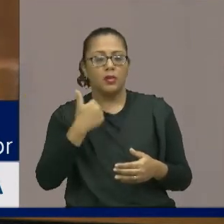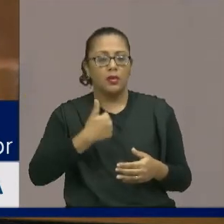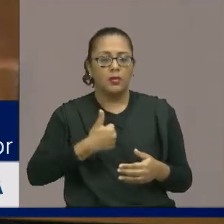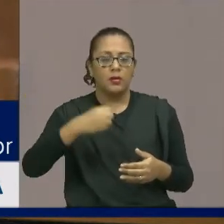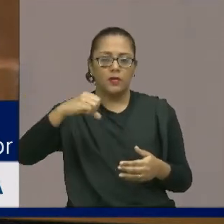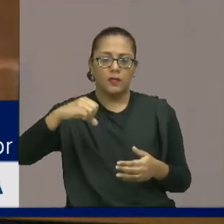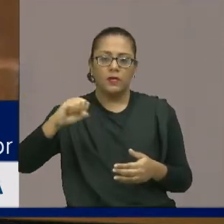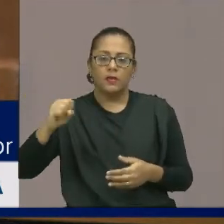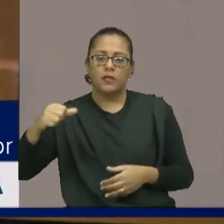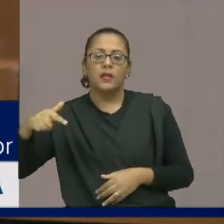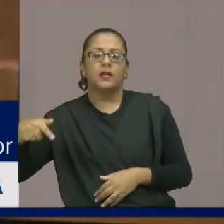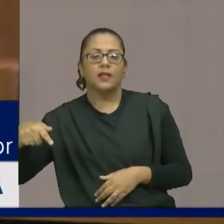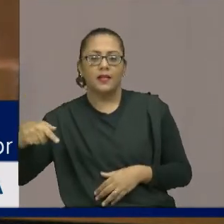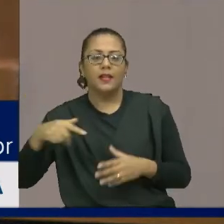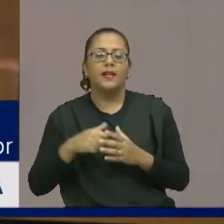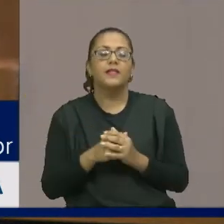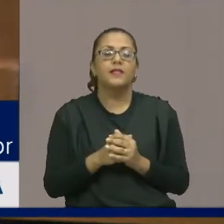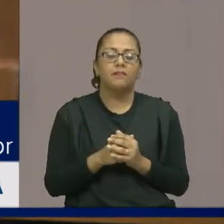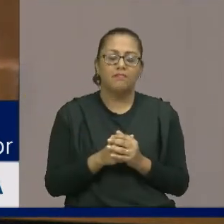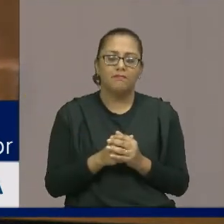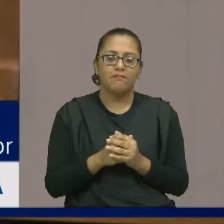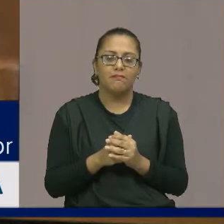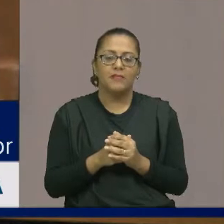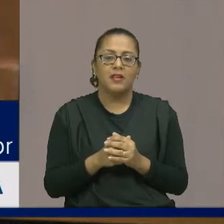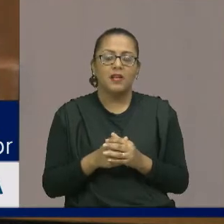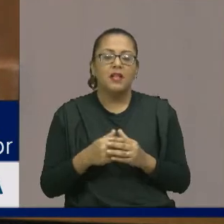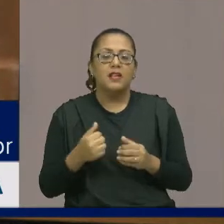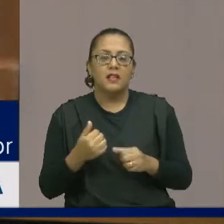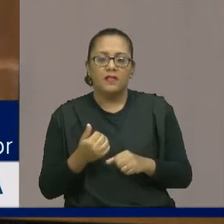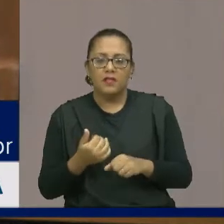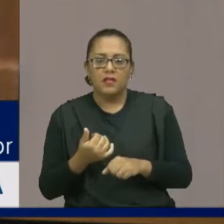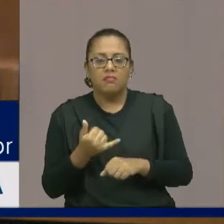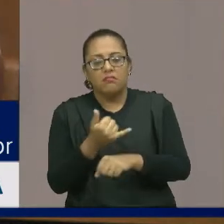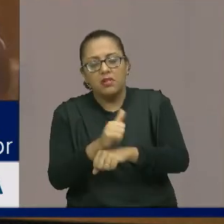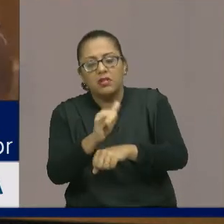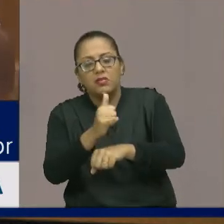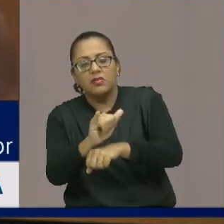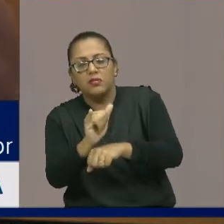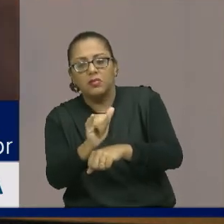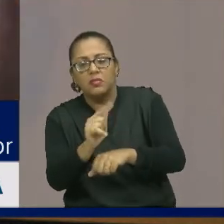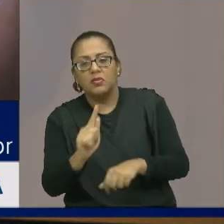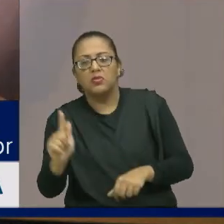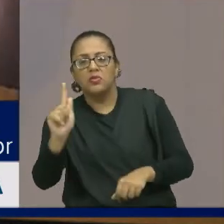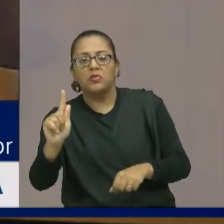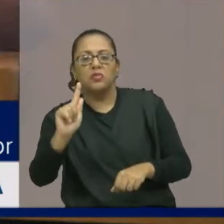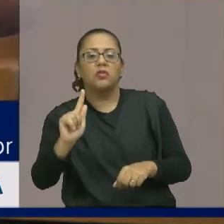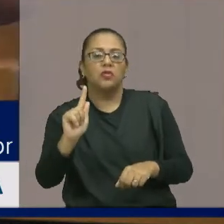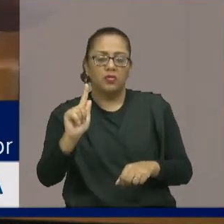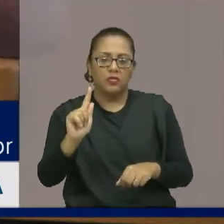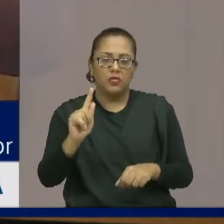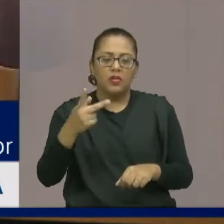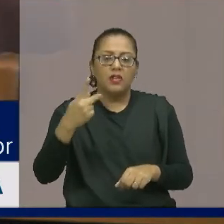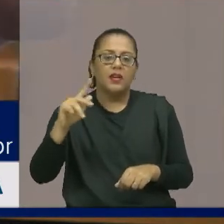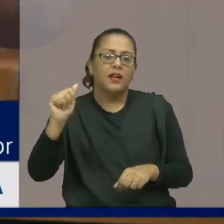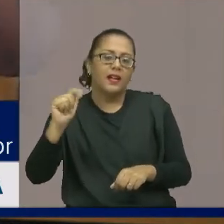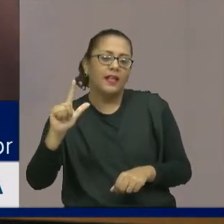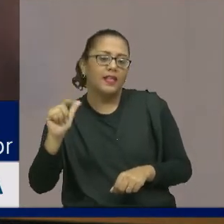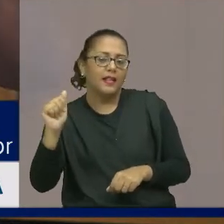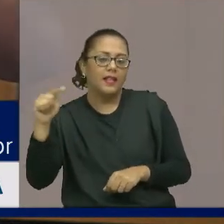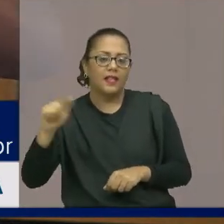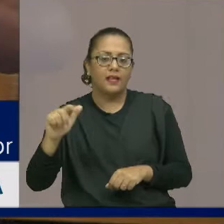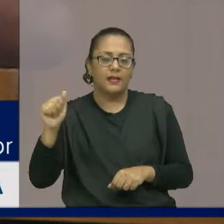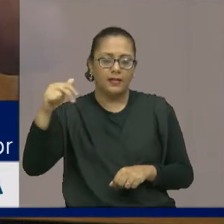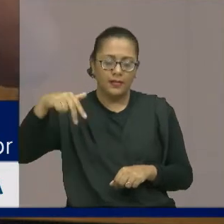no Google, no YouTube, procura Calazans Camargo, você vai encontrar matérias em praticamente